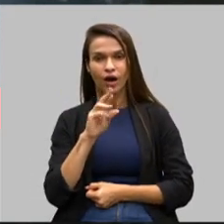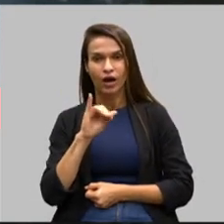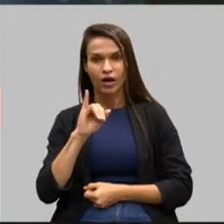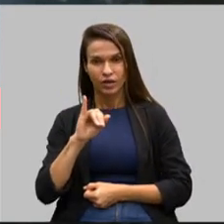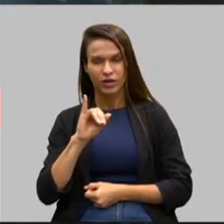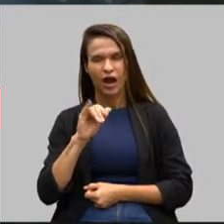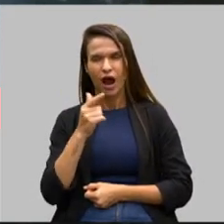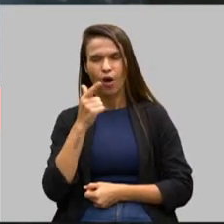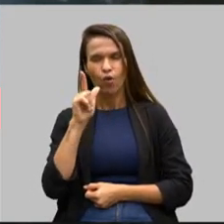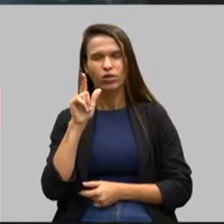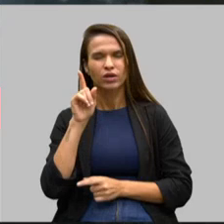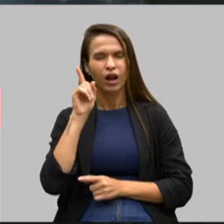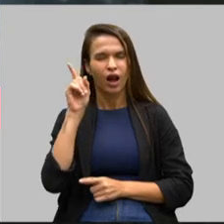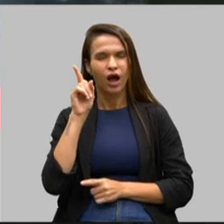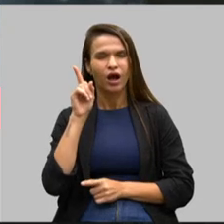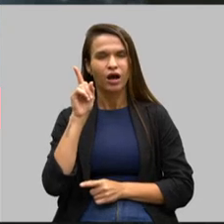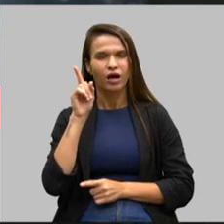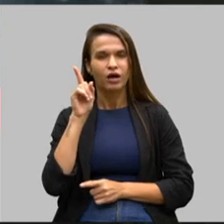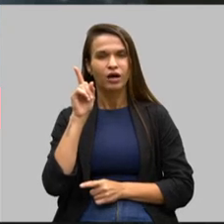Austrália.